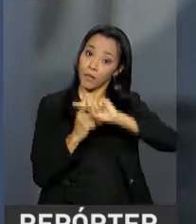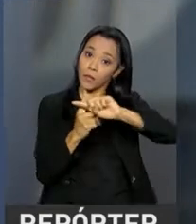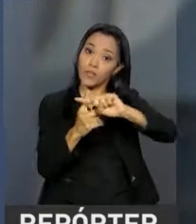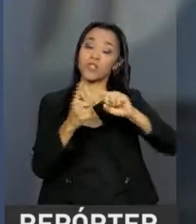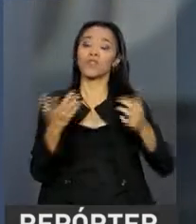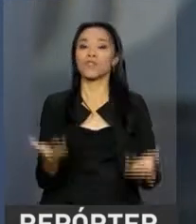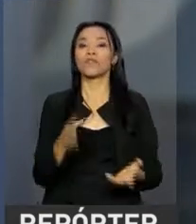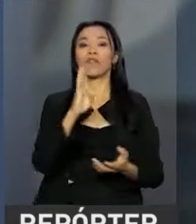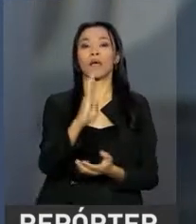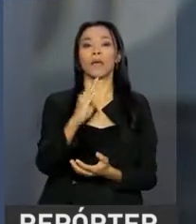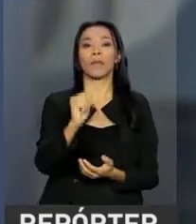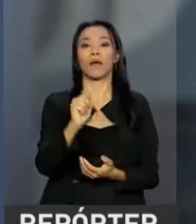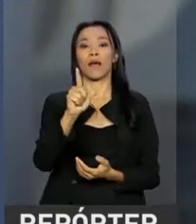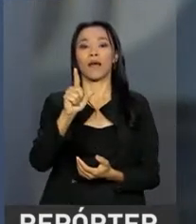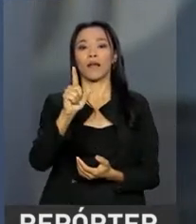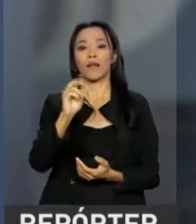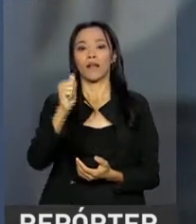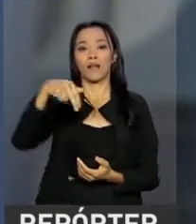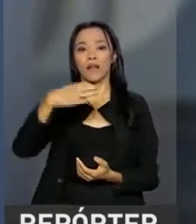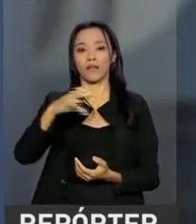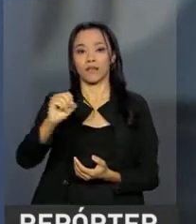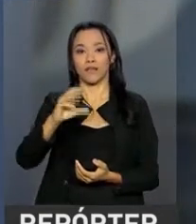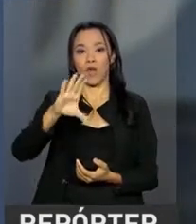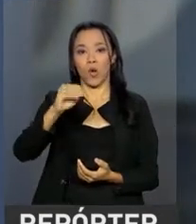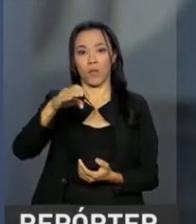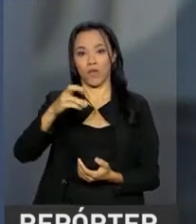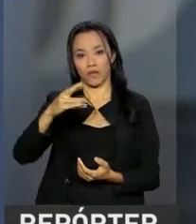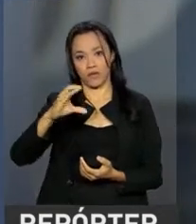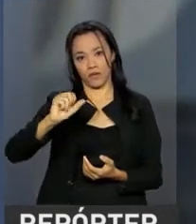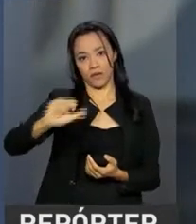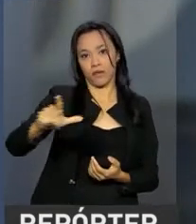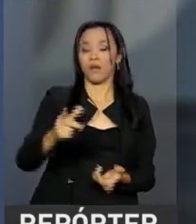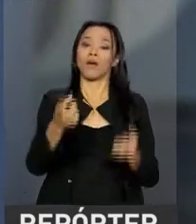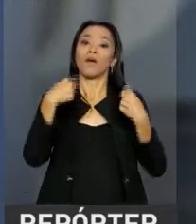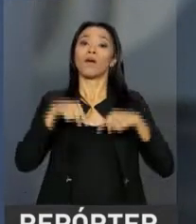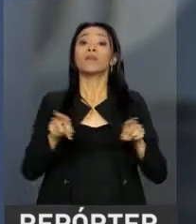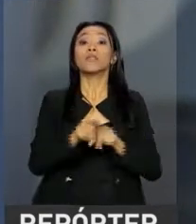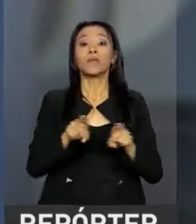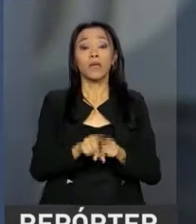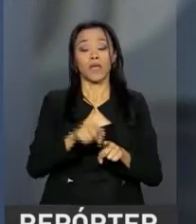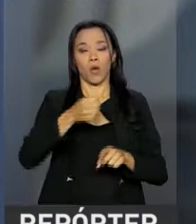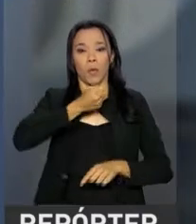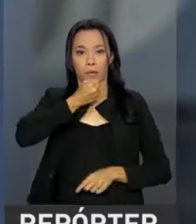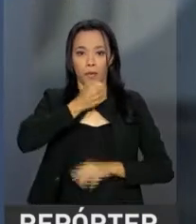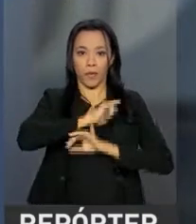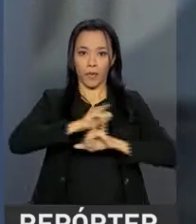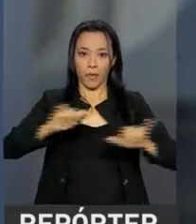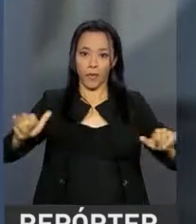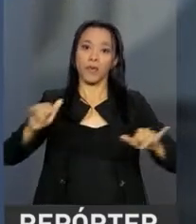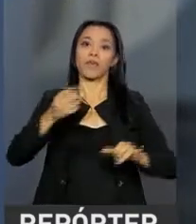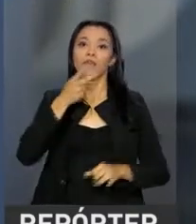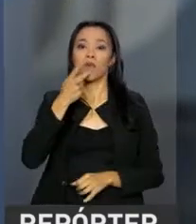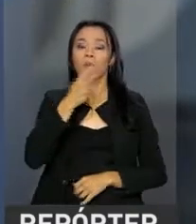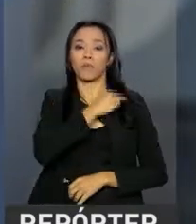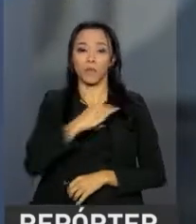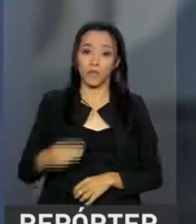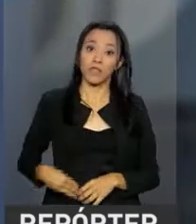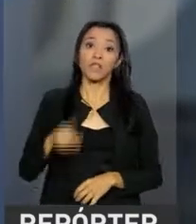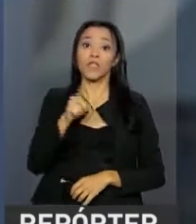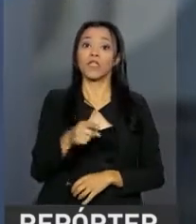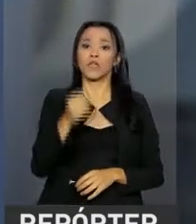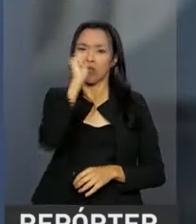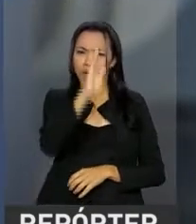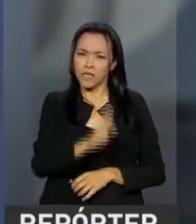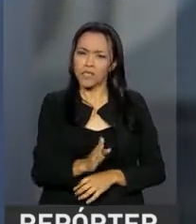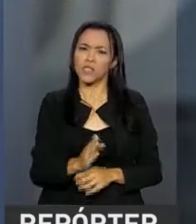comercial o porta voz da presidência alexandre paróquia também defendeu que o brasil deixou para trás a pior